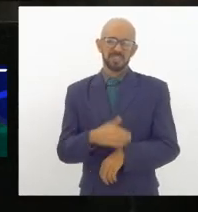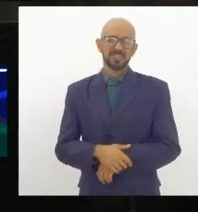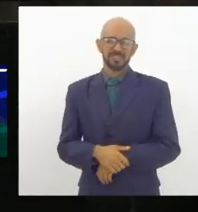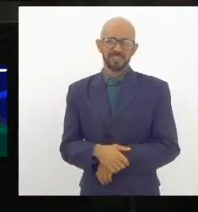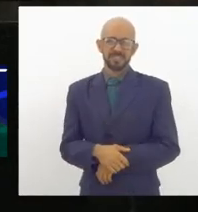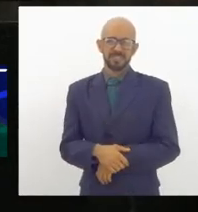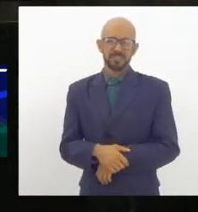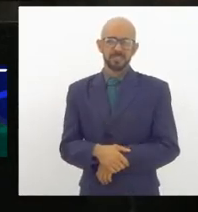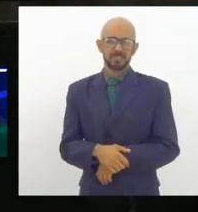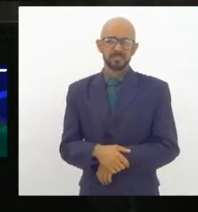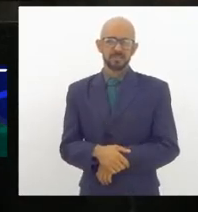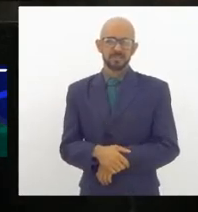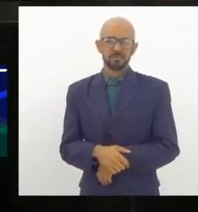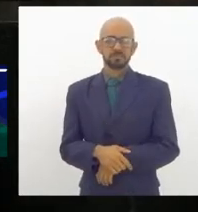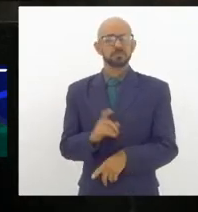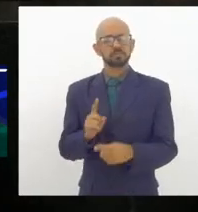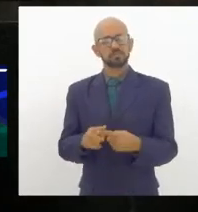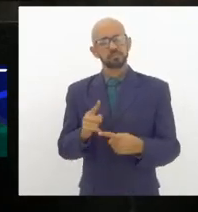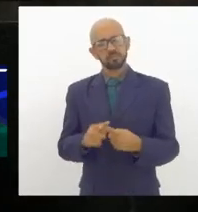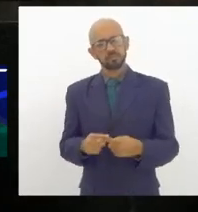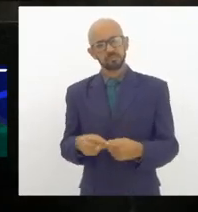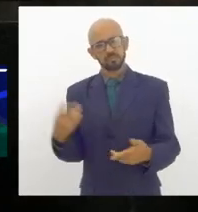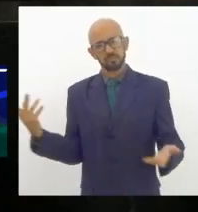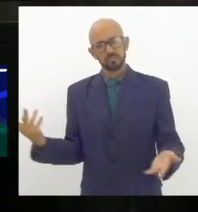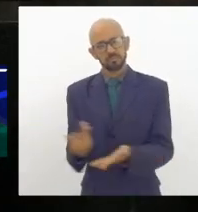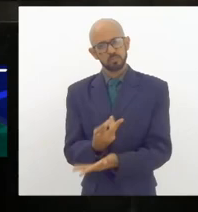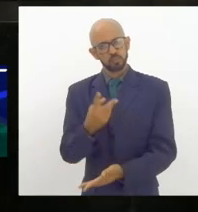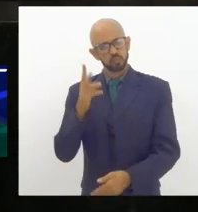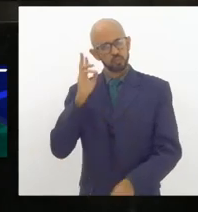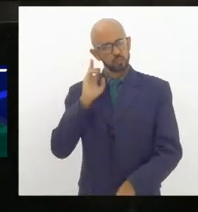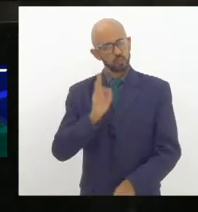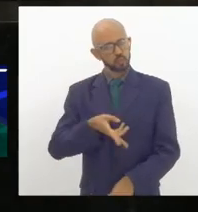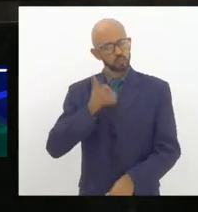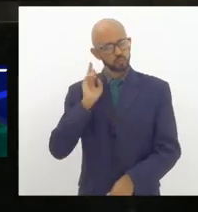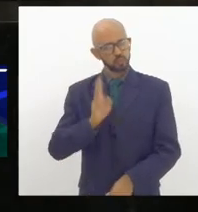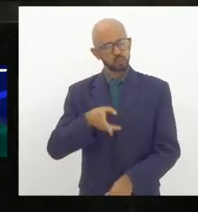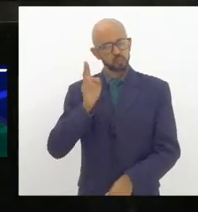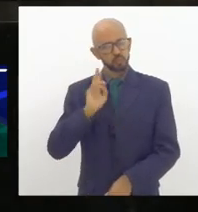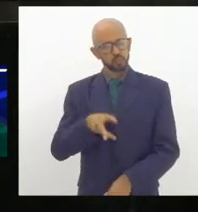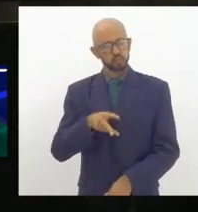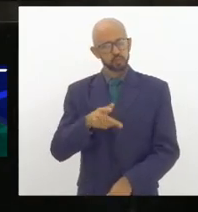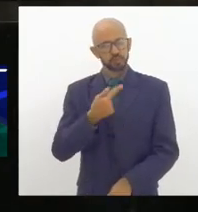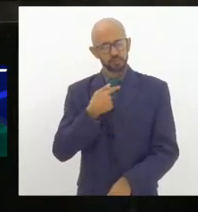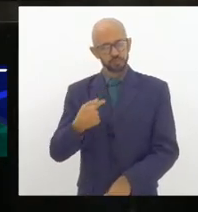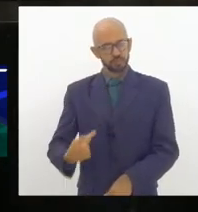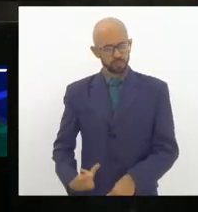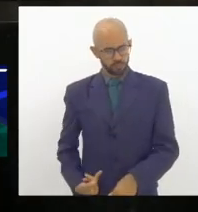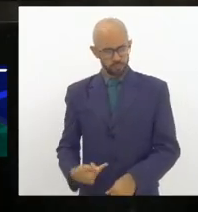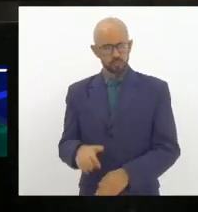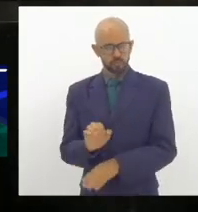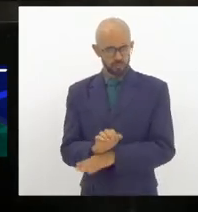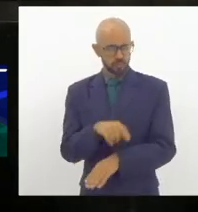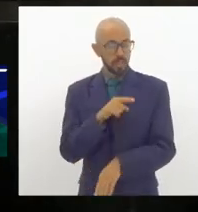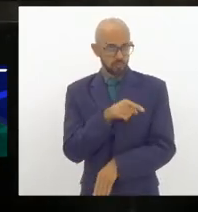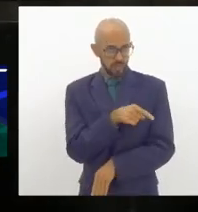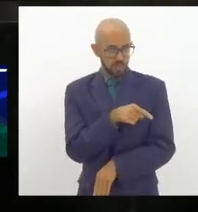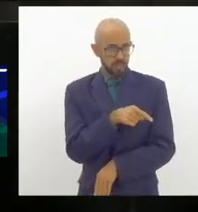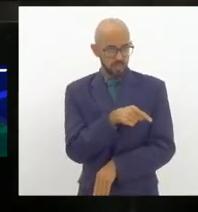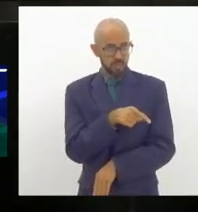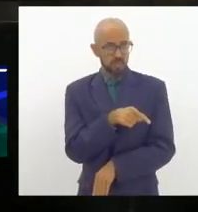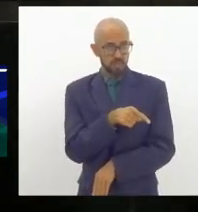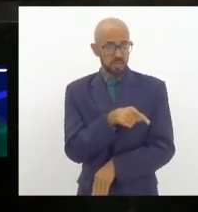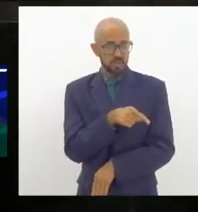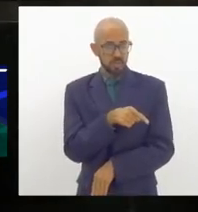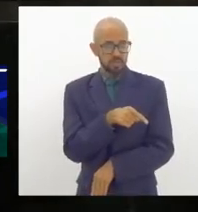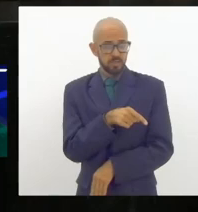é useiro e vezeiro o governo do estado e este que tá aí também